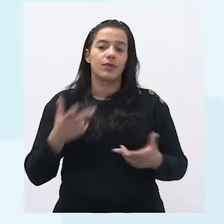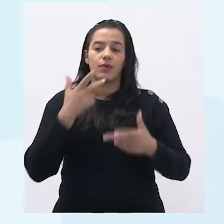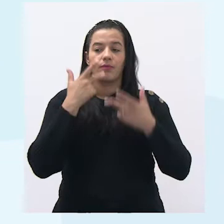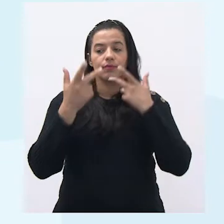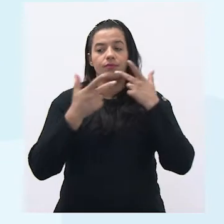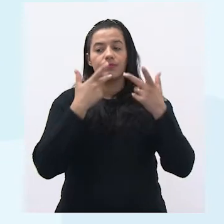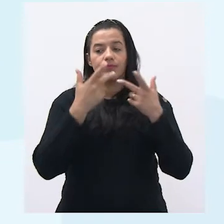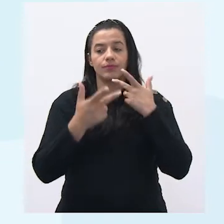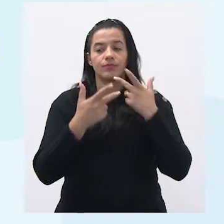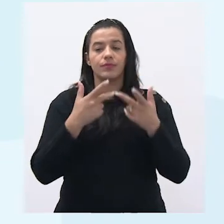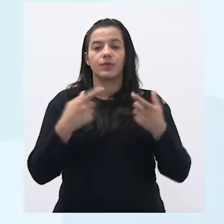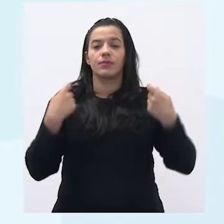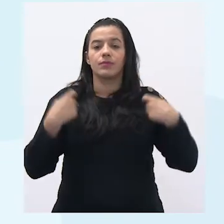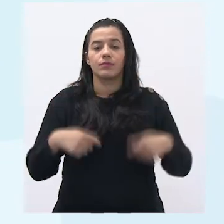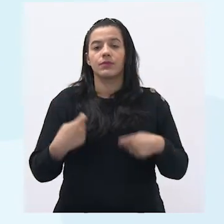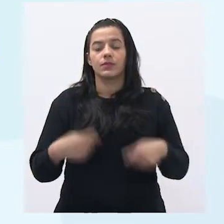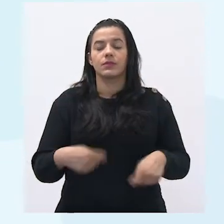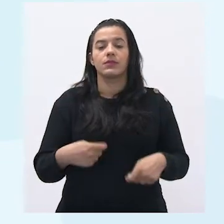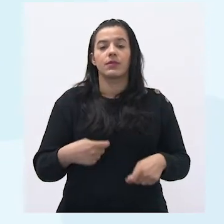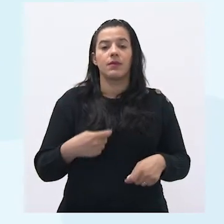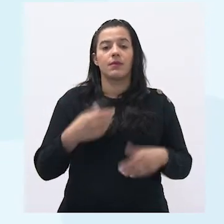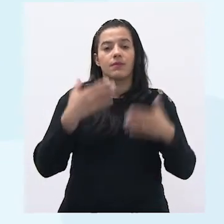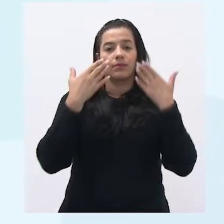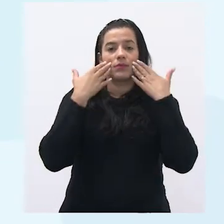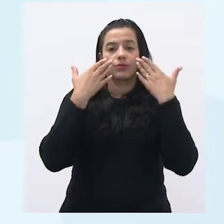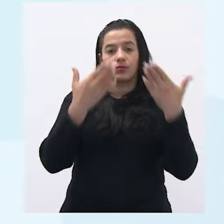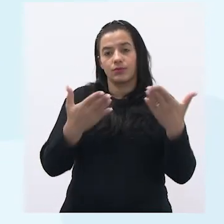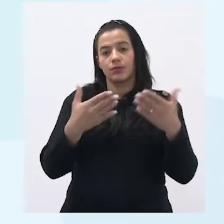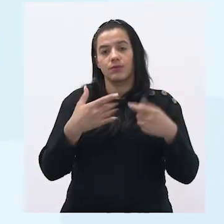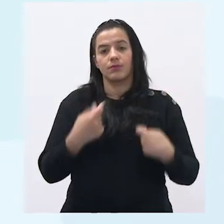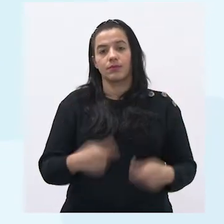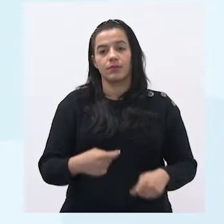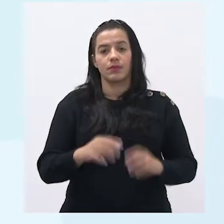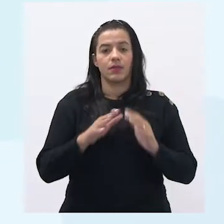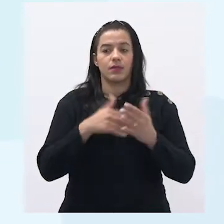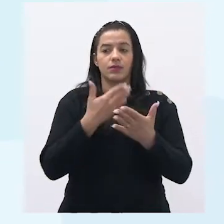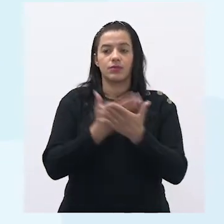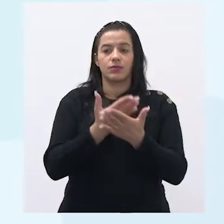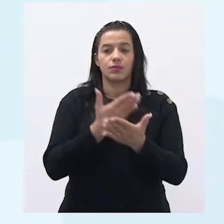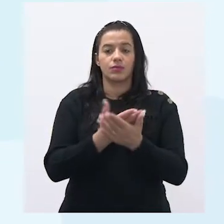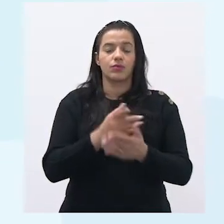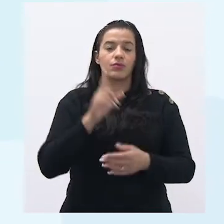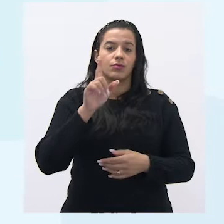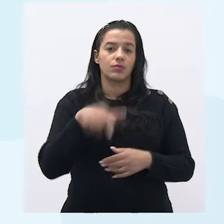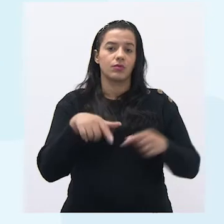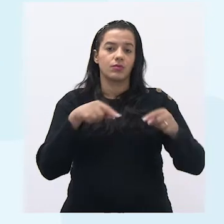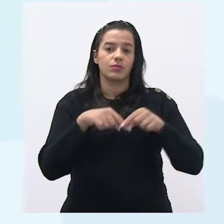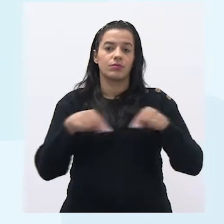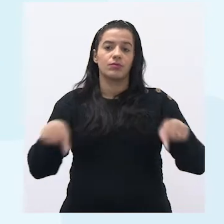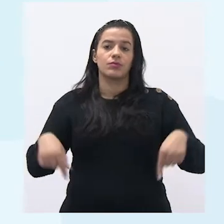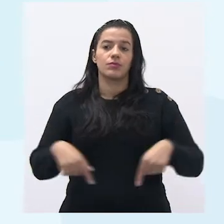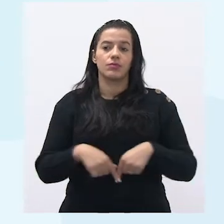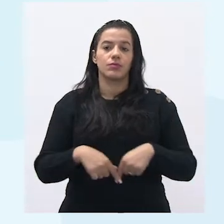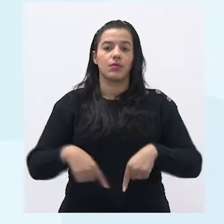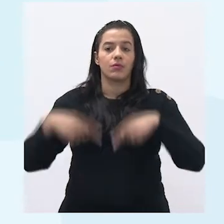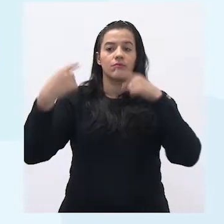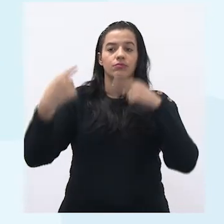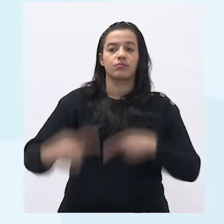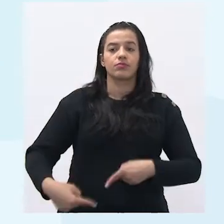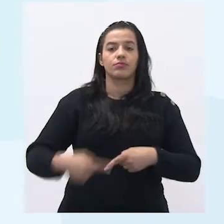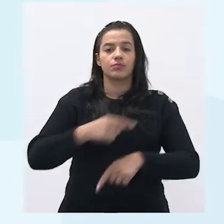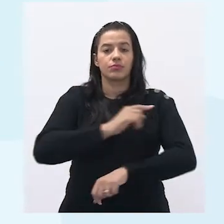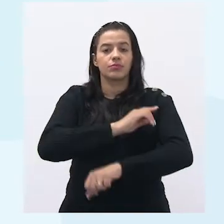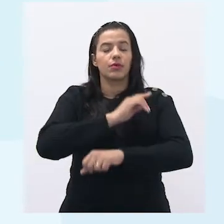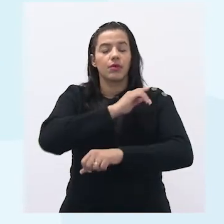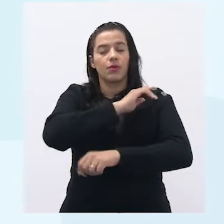falar, a gente precisa demonstrar. E a escola precisa ser um espaço, sim, de combate, de enfrentamento ao preconceito e